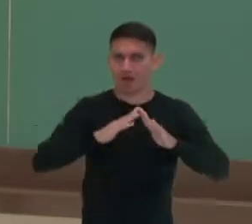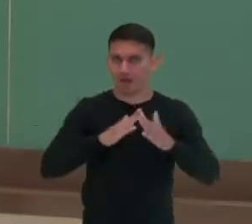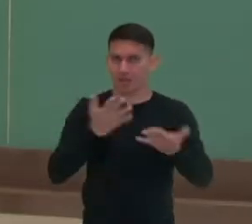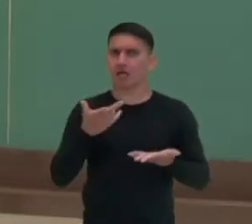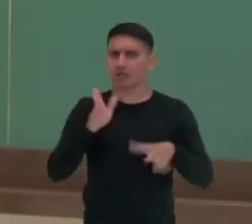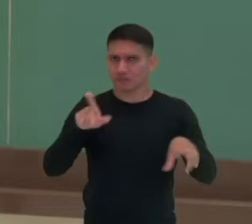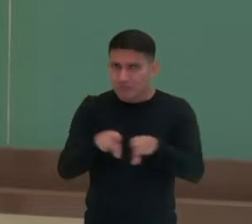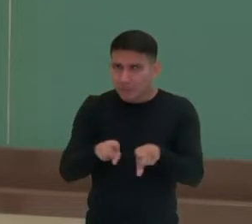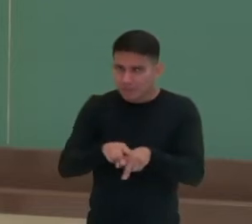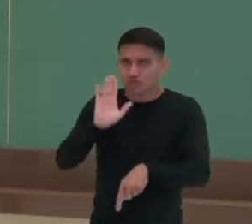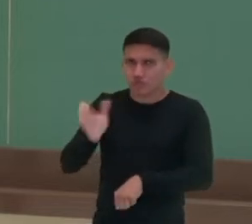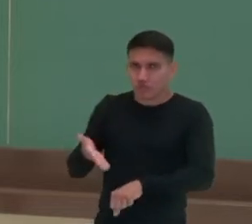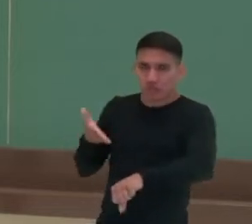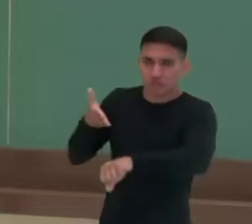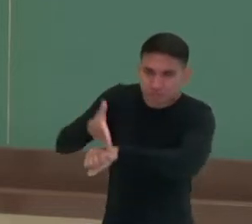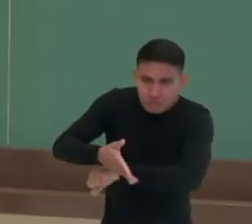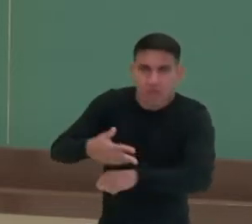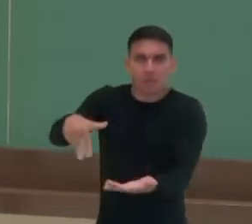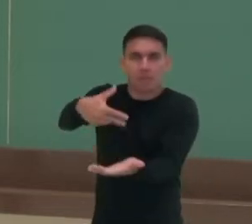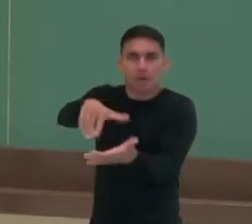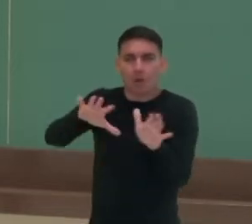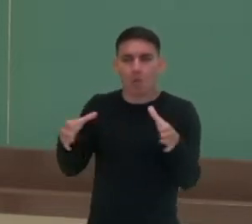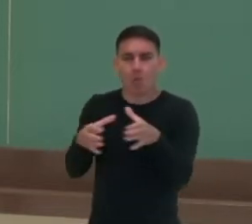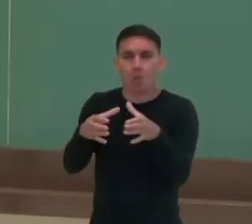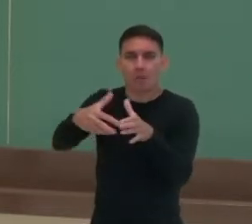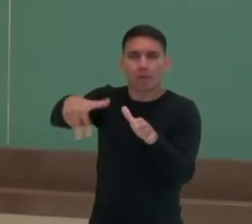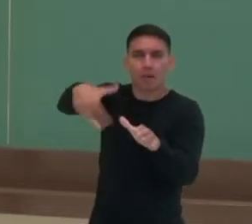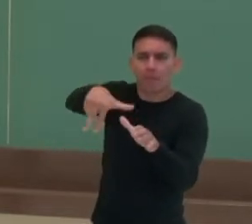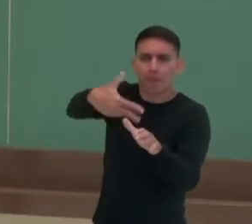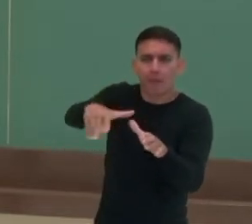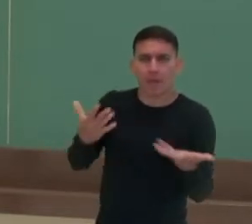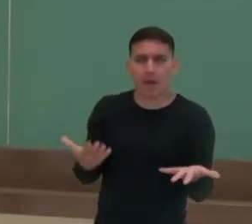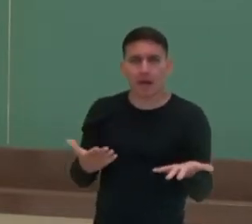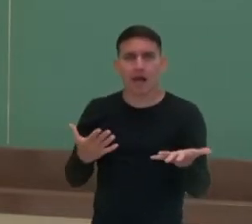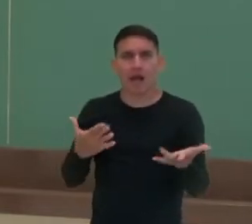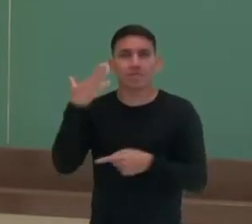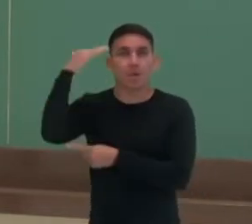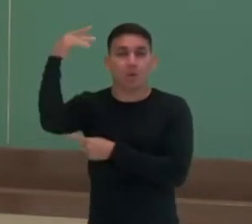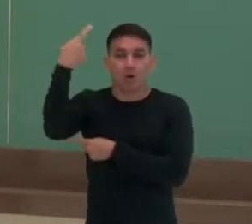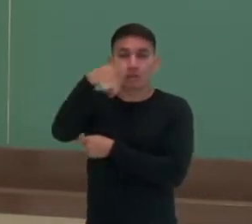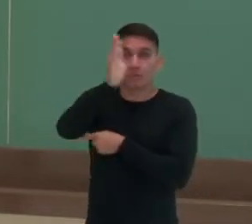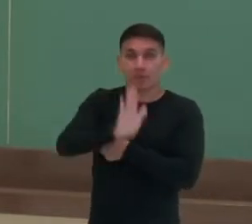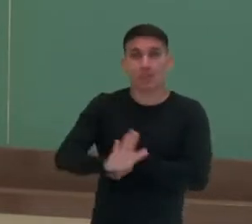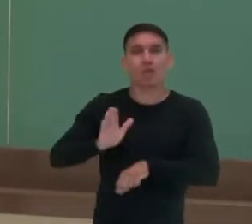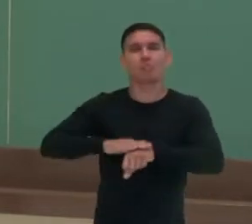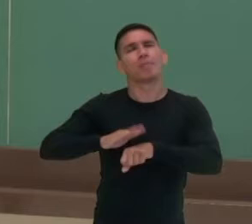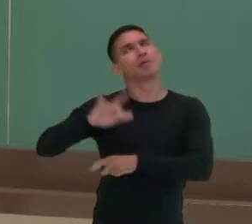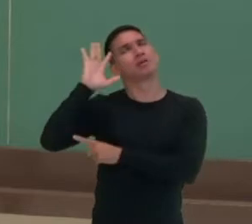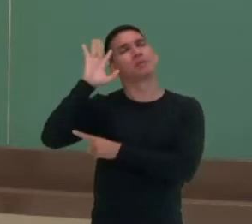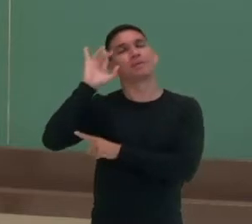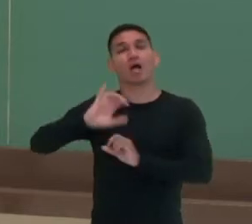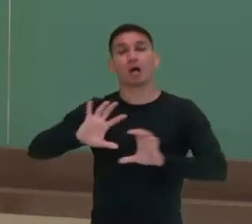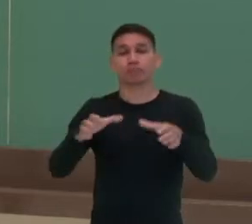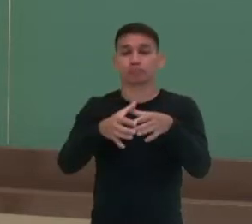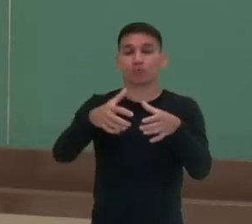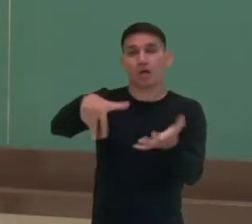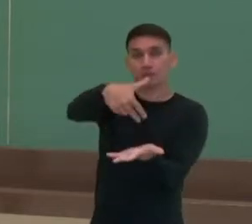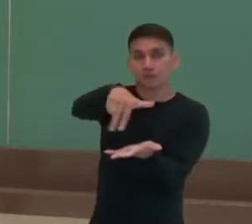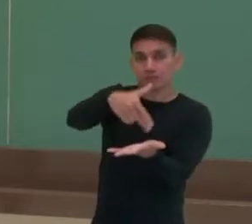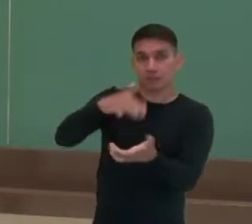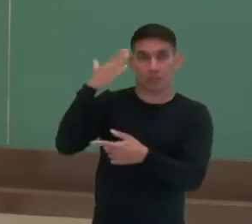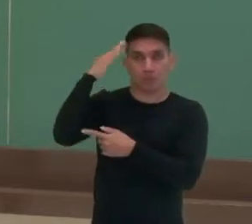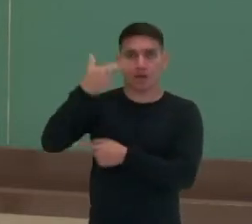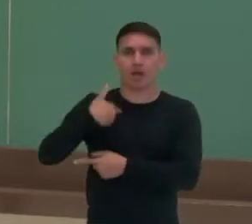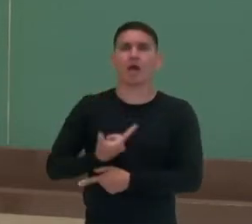grupo de dança popular brasileira? Quando eu penso em grupo de dança popular, eu lembro que na cidade onde atualmente